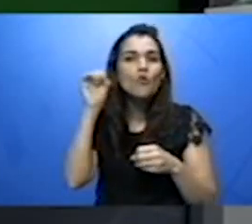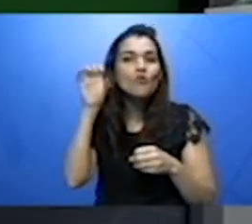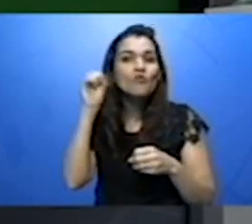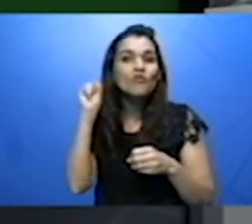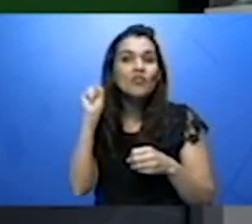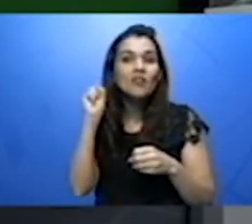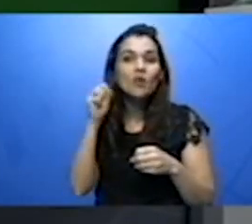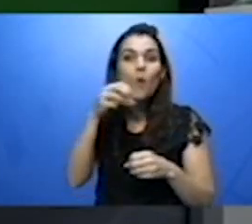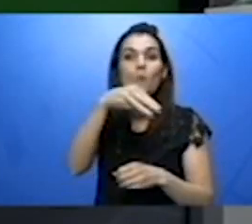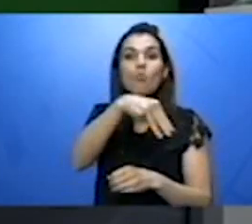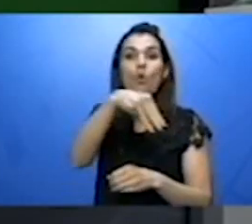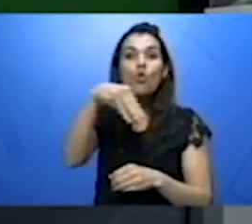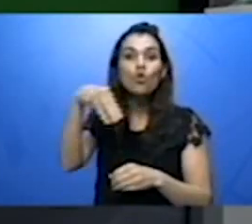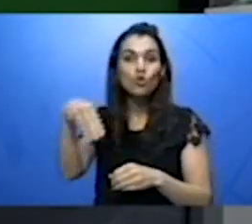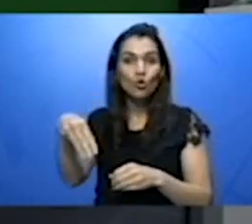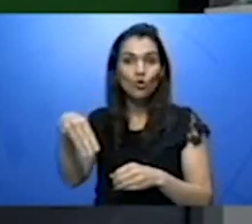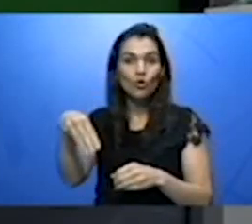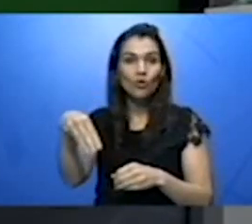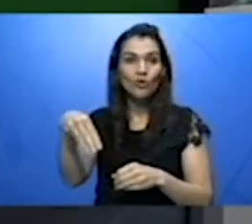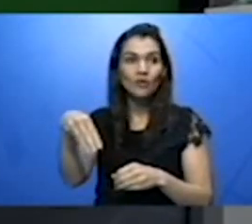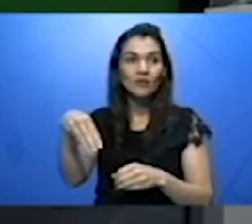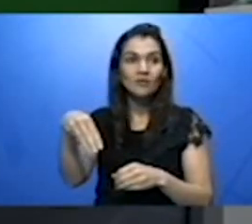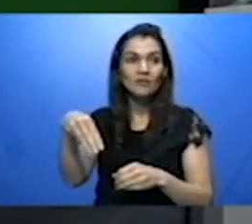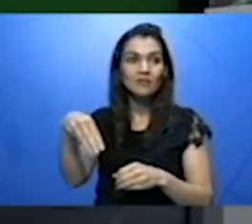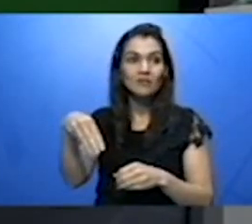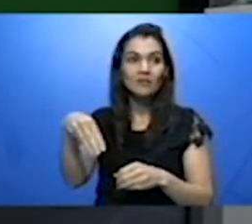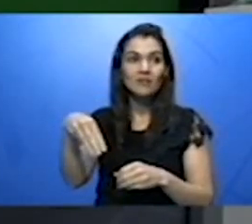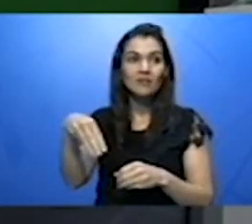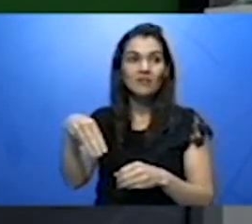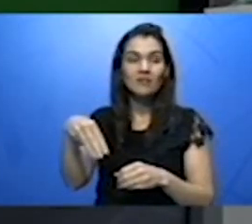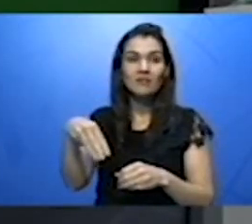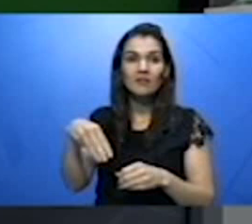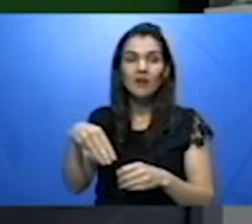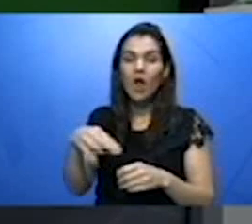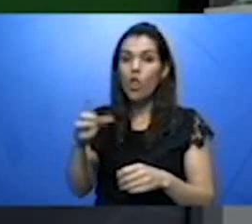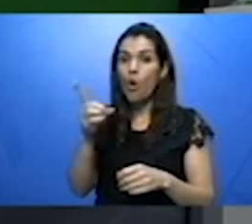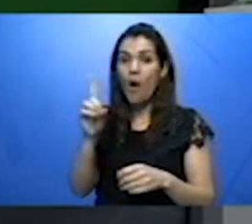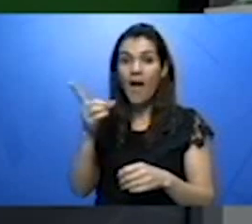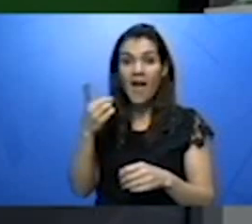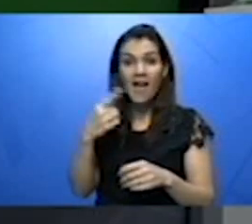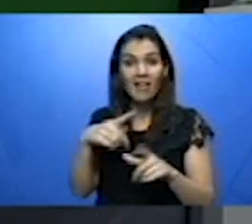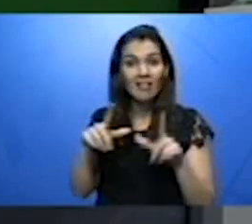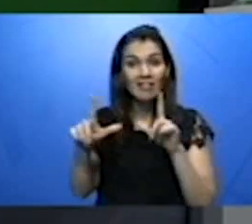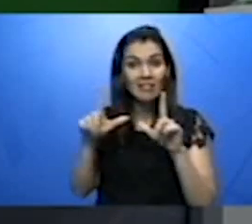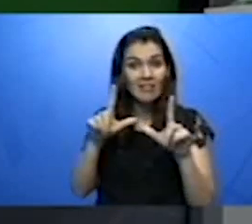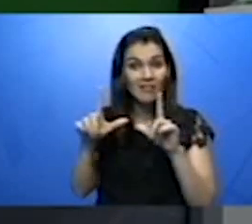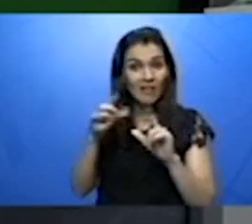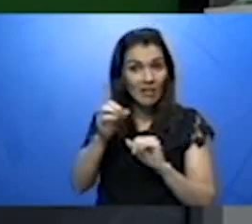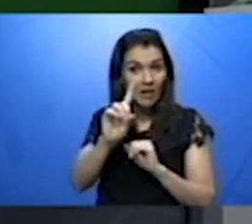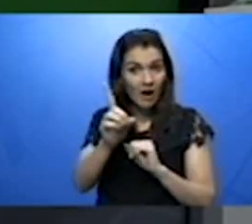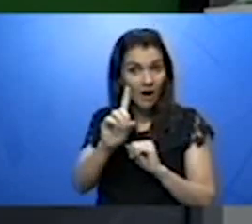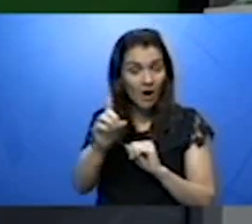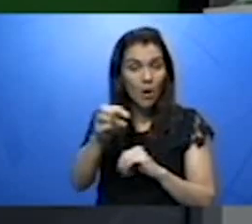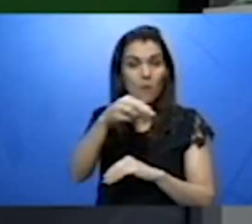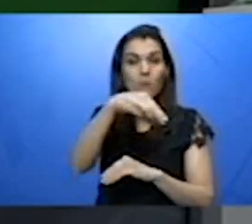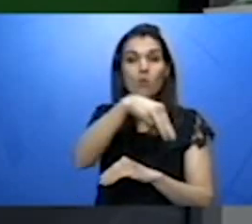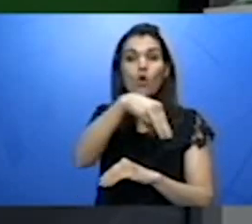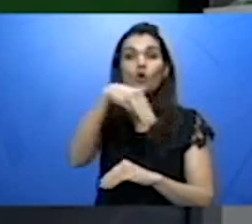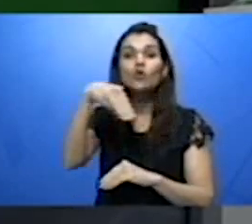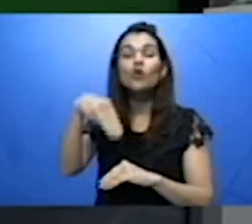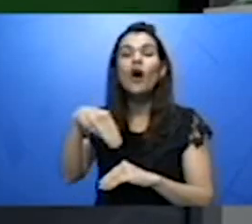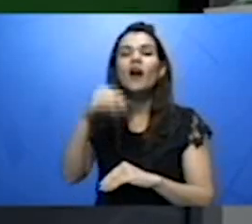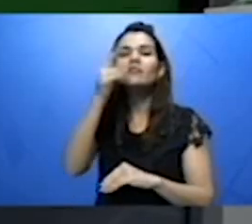os monitores olha monitores aqui não é o bater deu do computador tá bom então